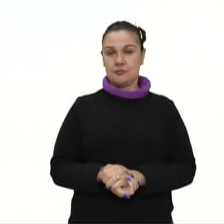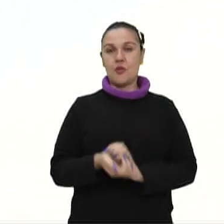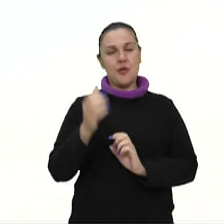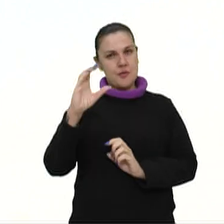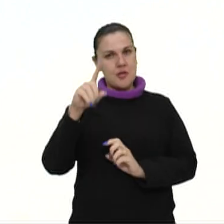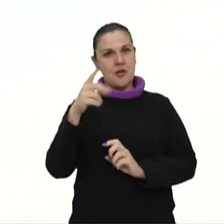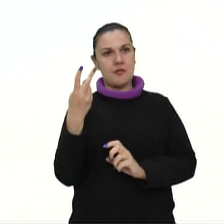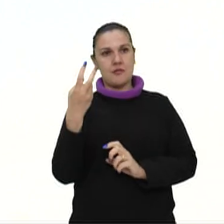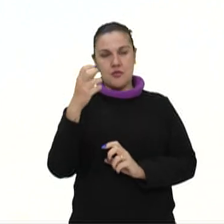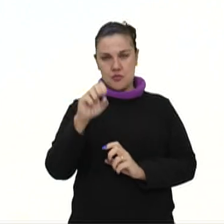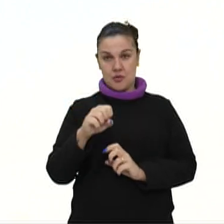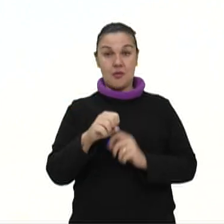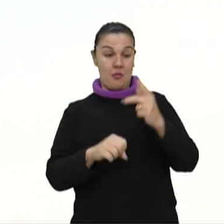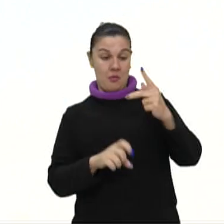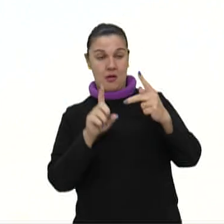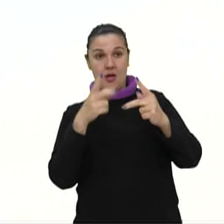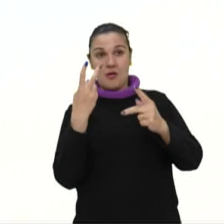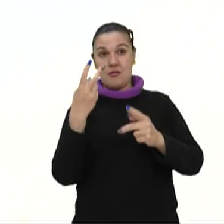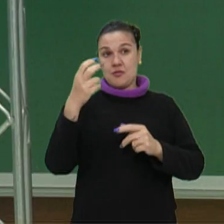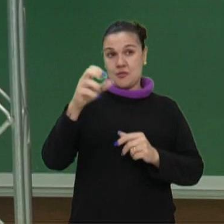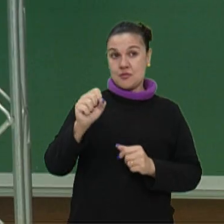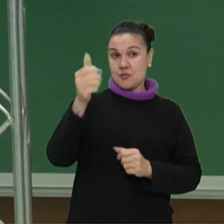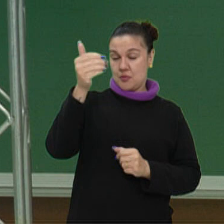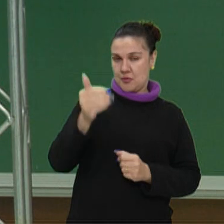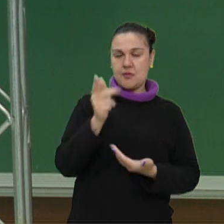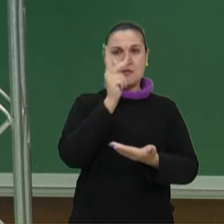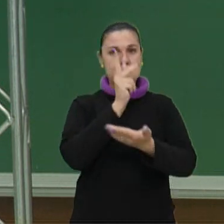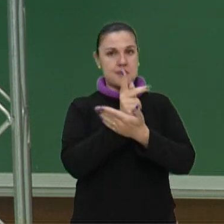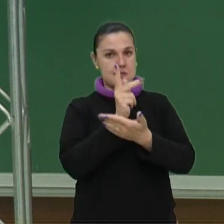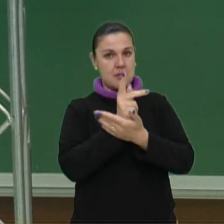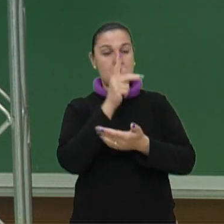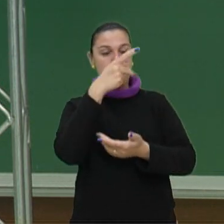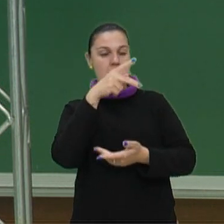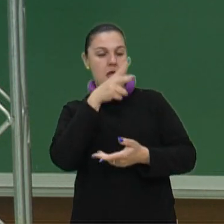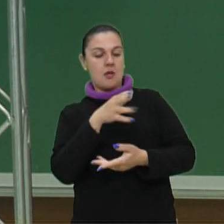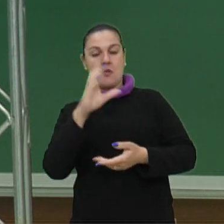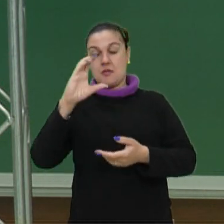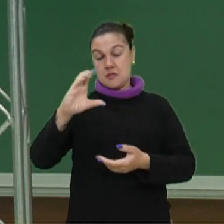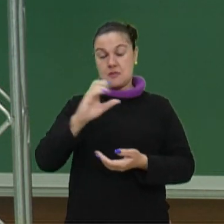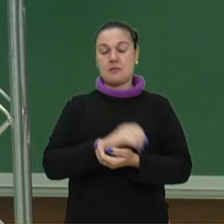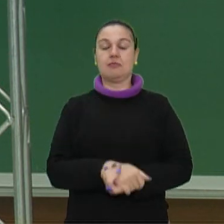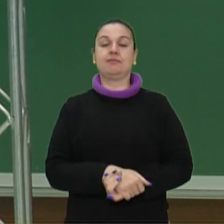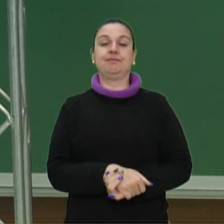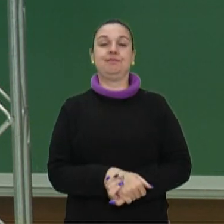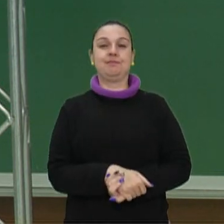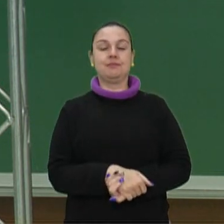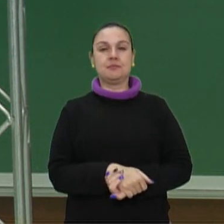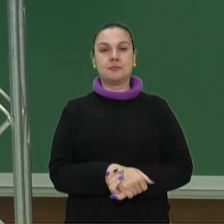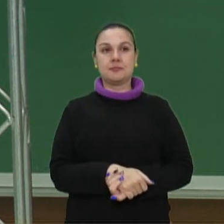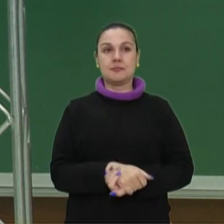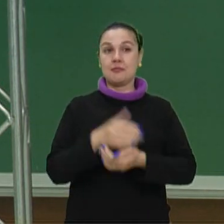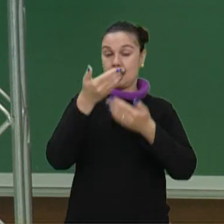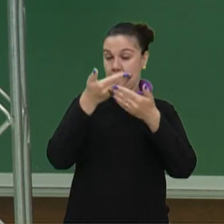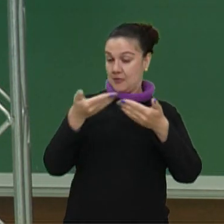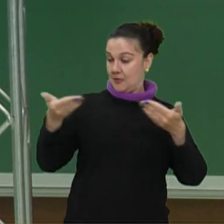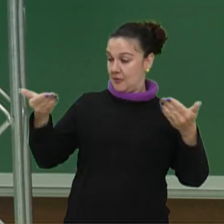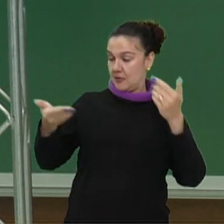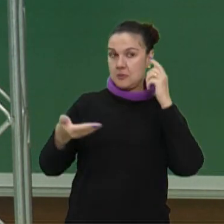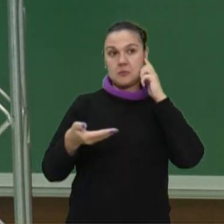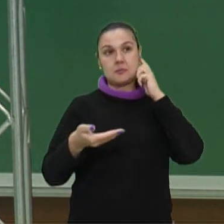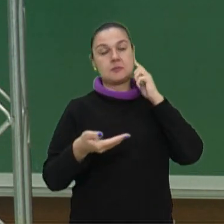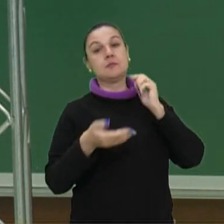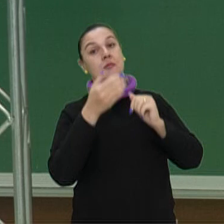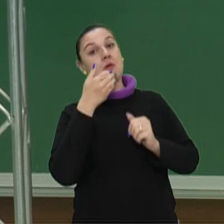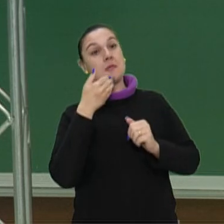C sendo 28, então o produto é 28, né? O produto sempre vai ser igual ao C, né? Quando A vale 1, tá? E agora eu